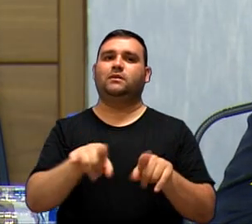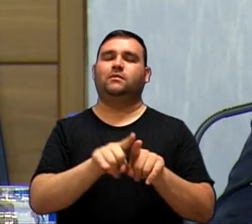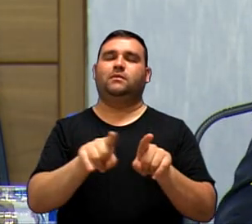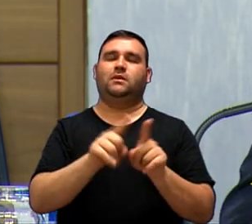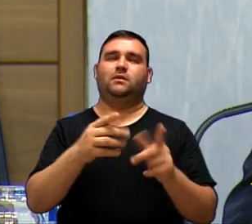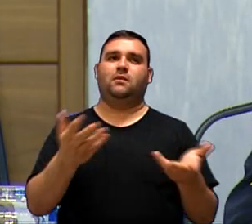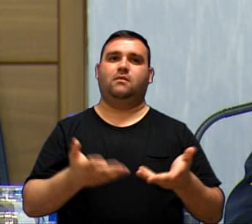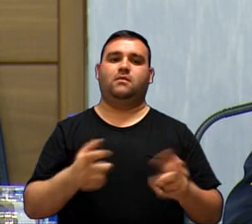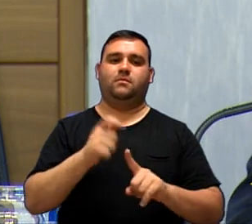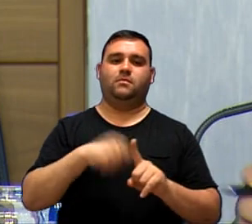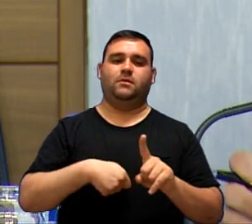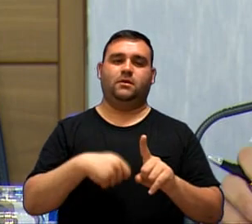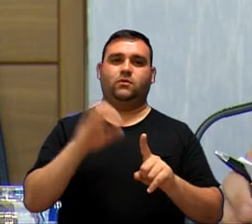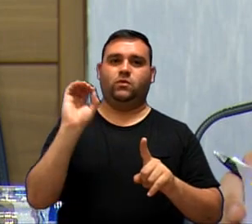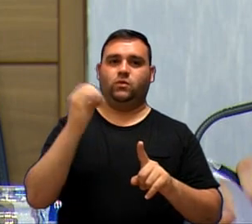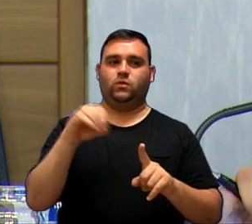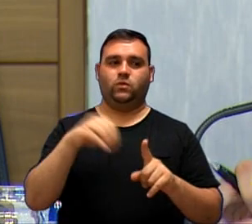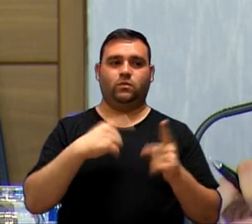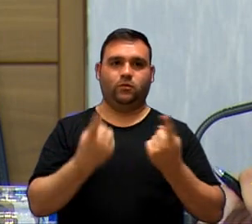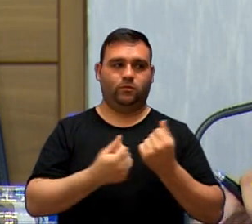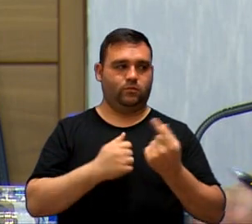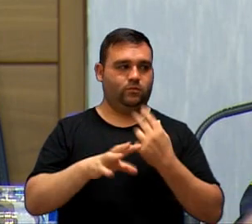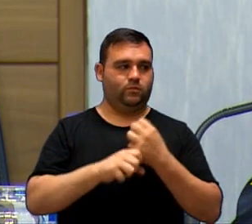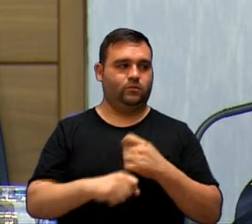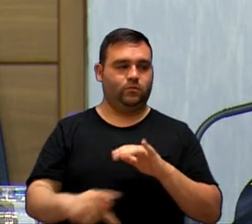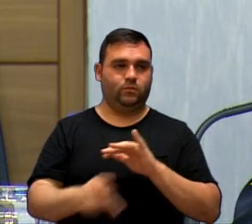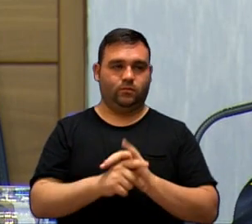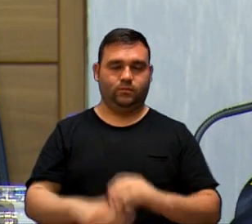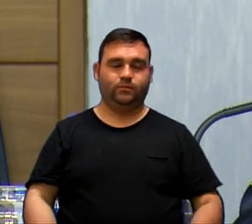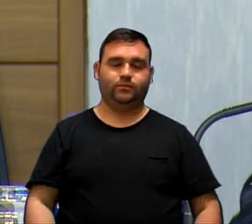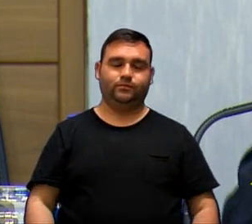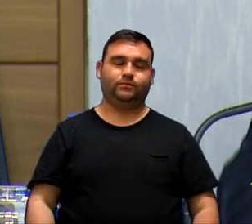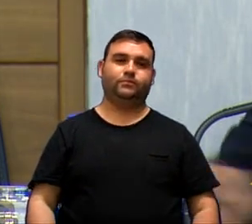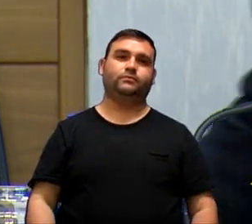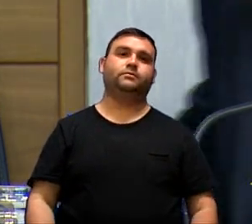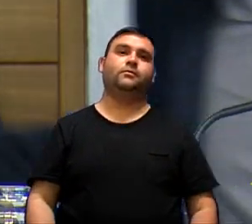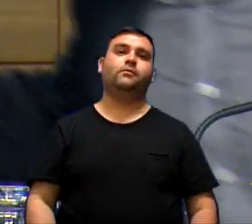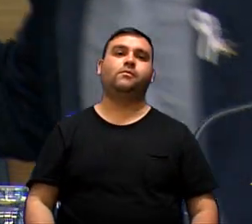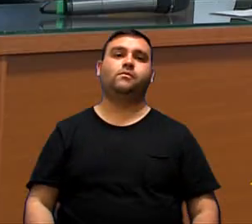ainda sobre o orçamento. Obrigado.